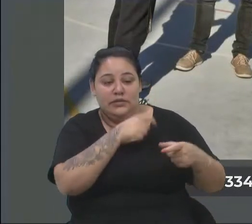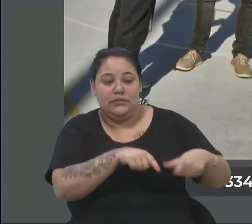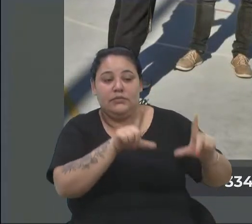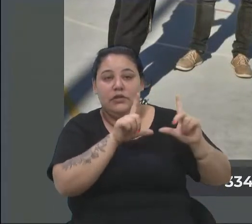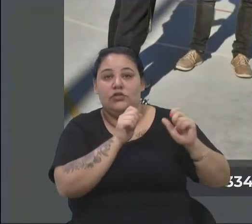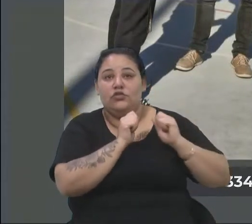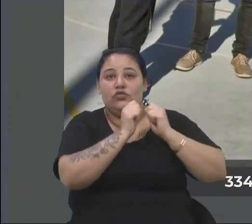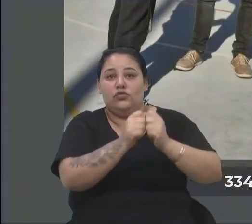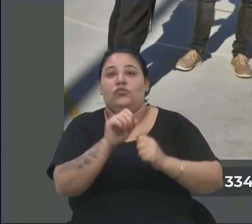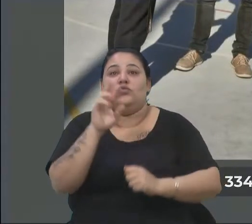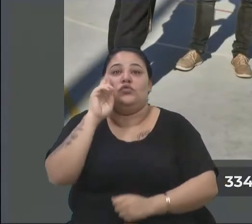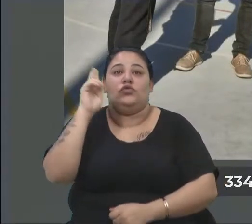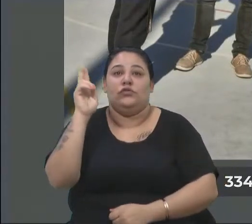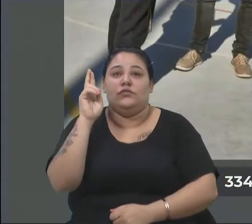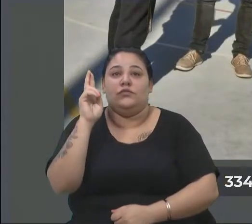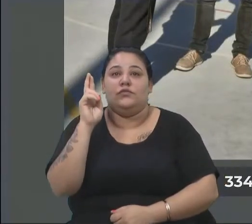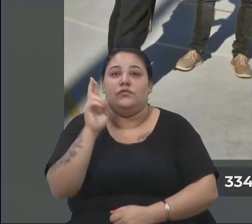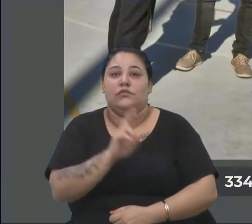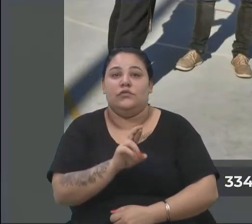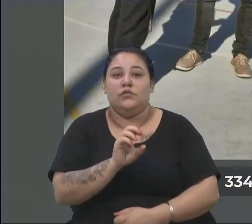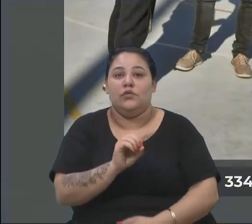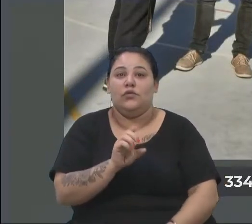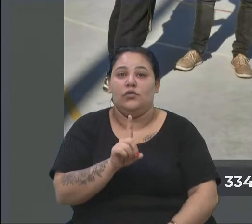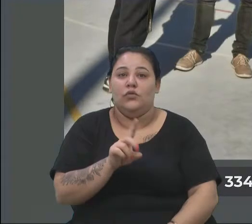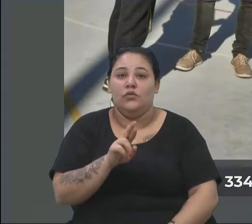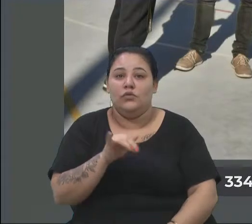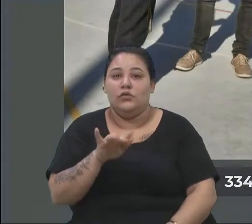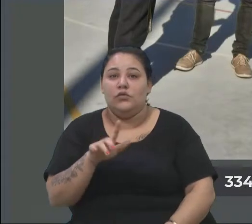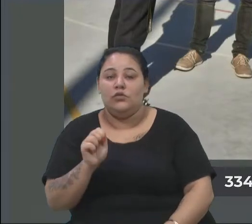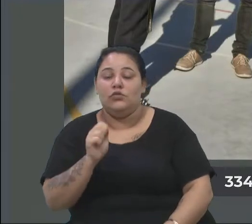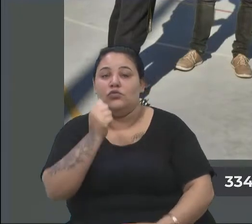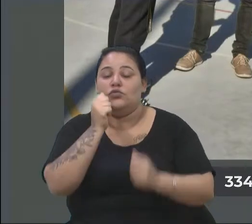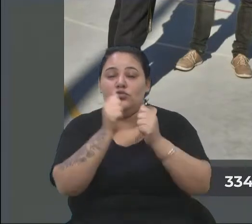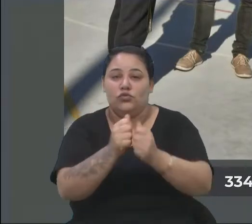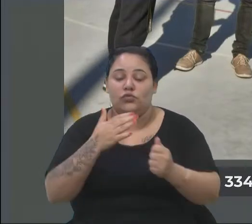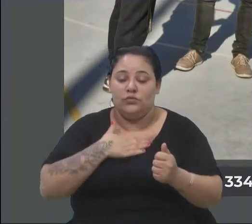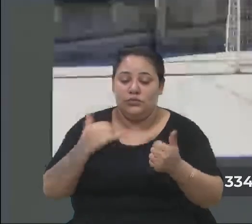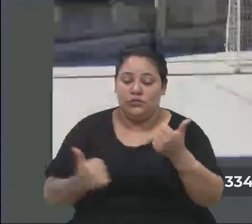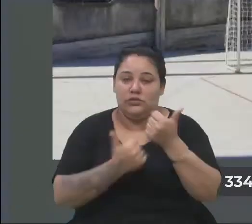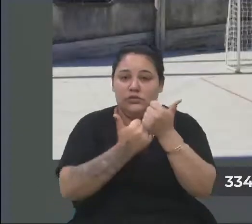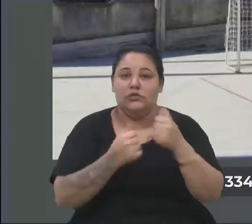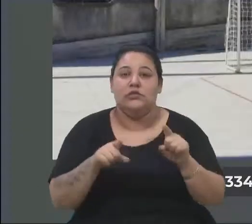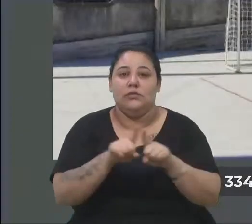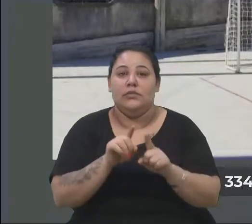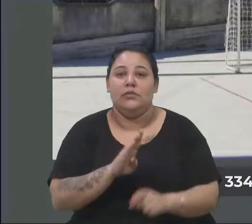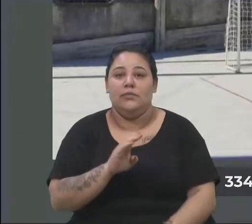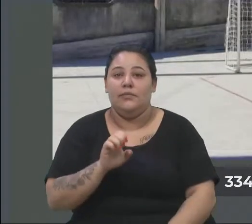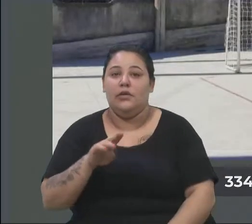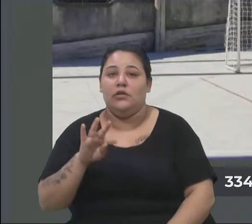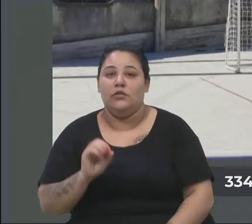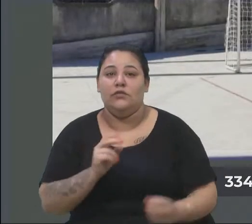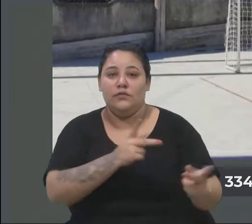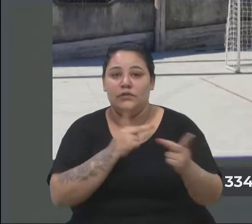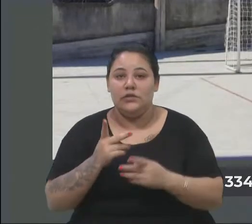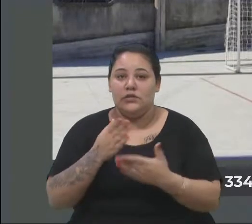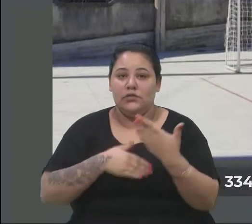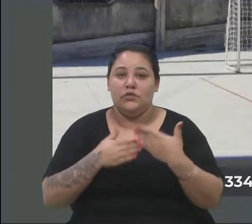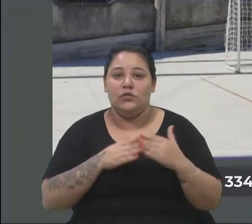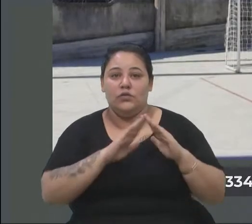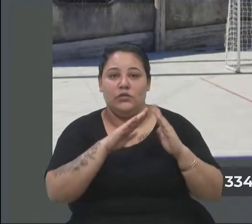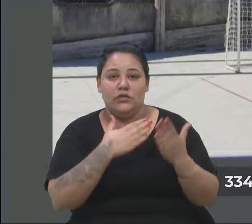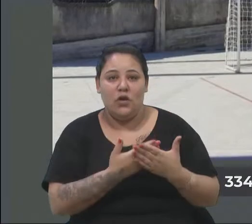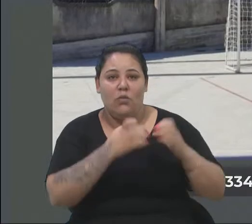diretor Rodrigo, do qual estivamente com a minha assessoria, o Beto, lá visitando todo o pátio, toda